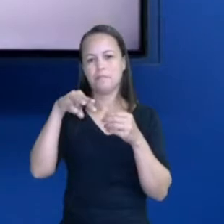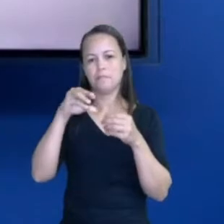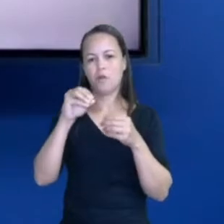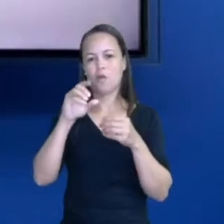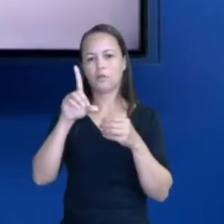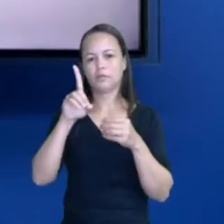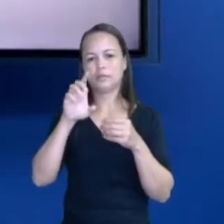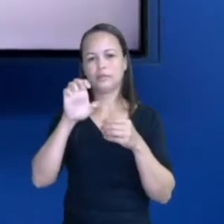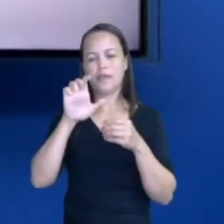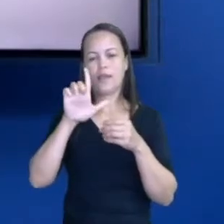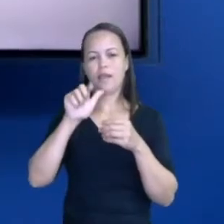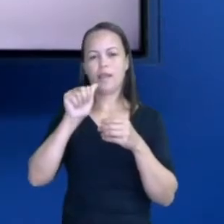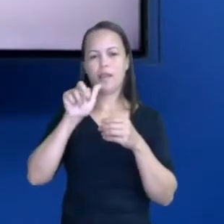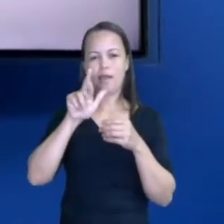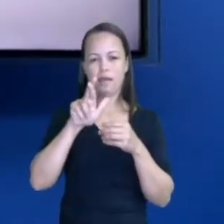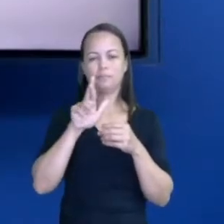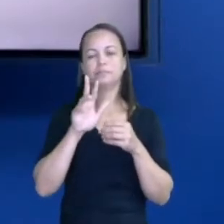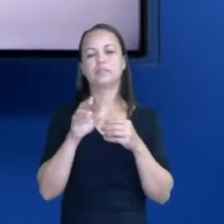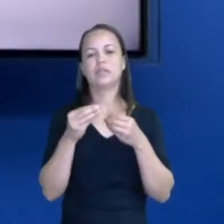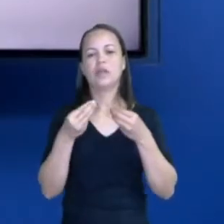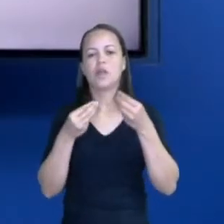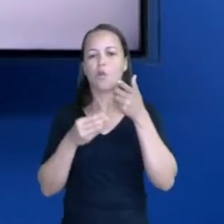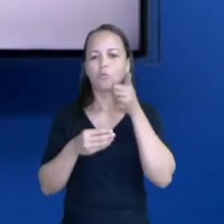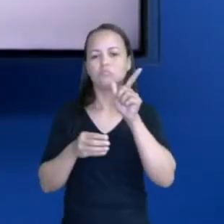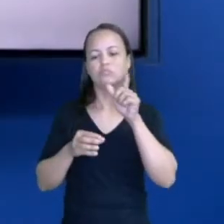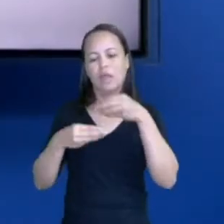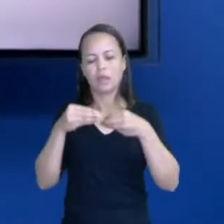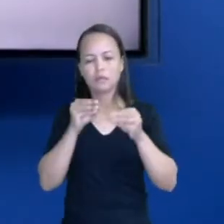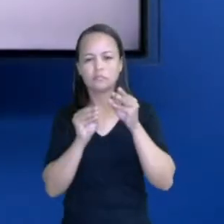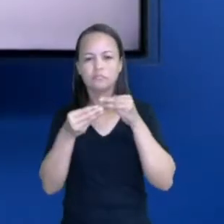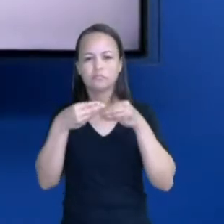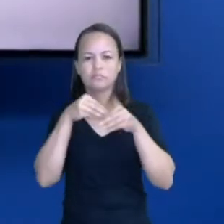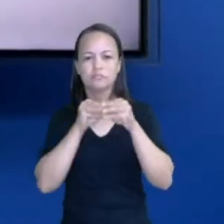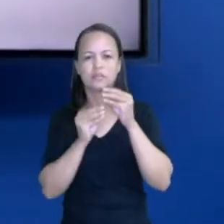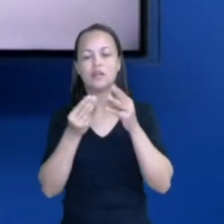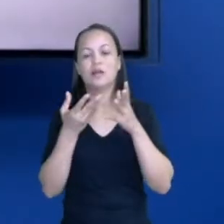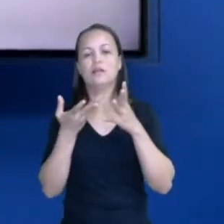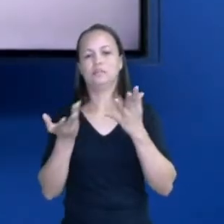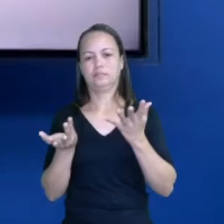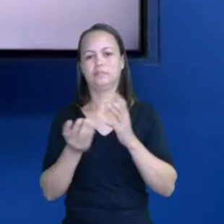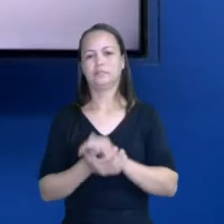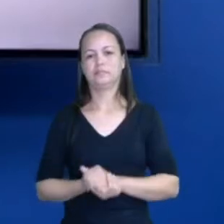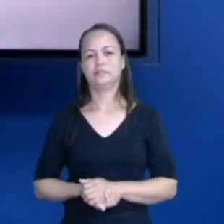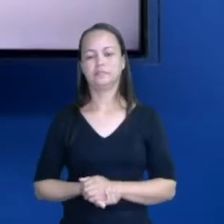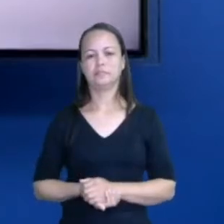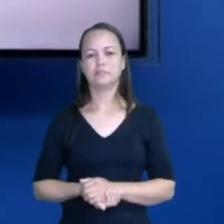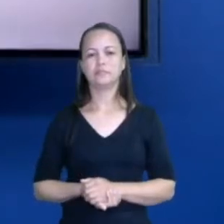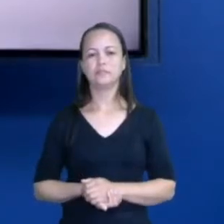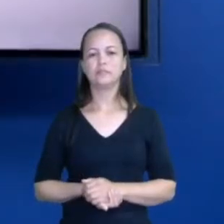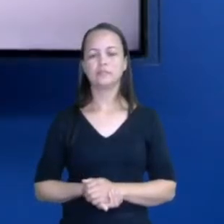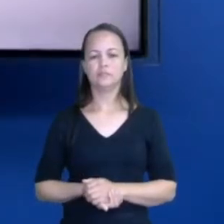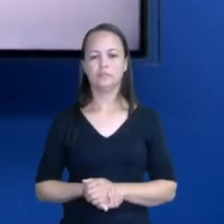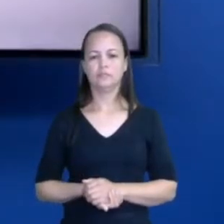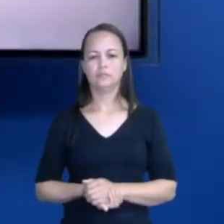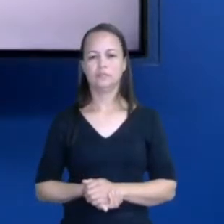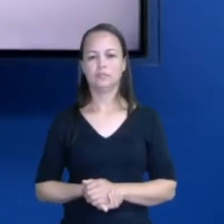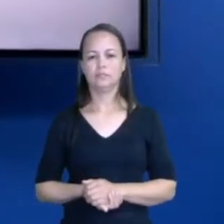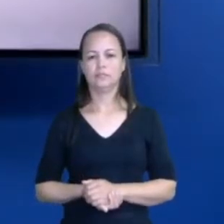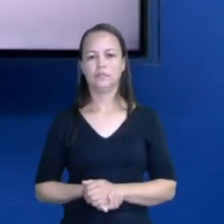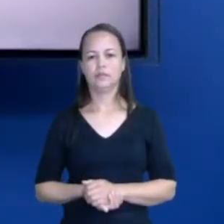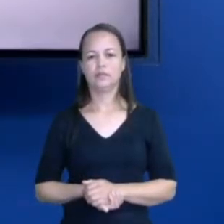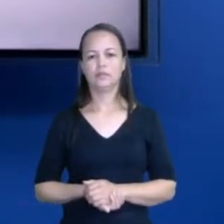modelar, ela consegue se modelar, ela consegue se moldar. Portanto, ela é flexível. A massinha de modelar também é